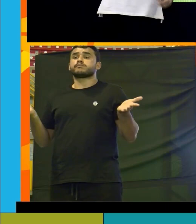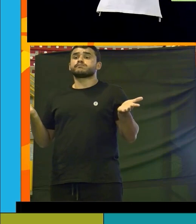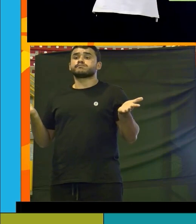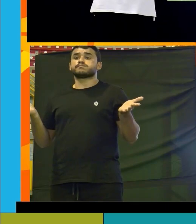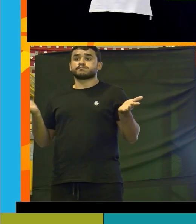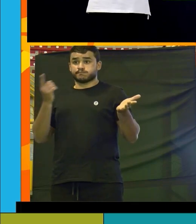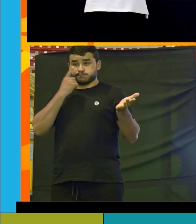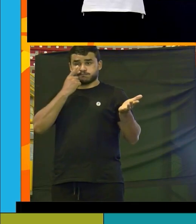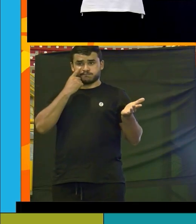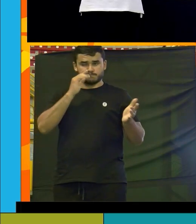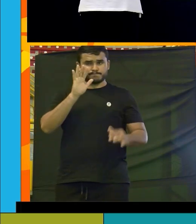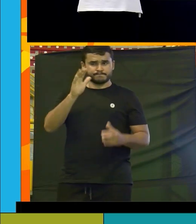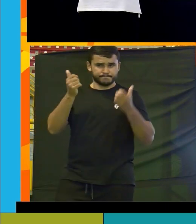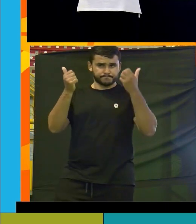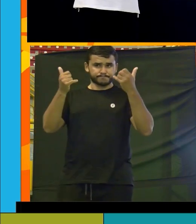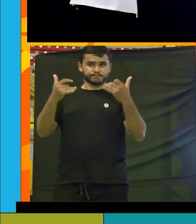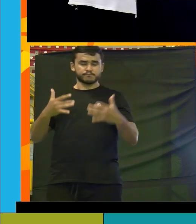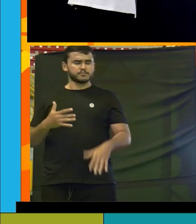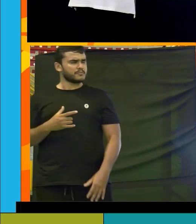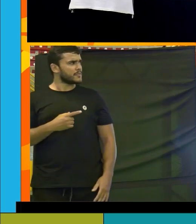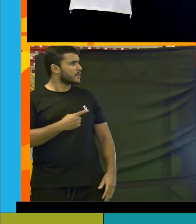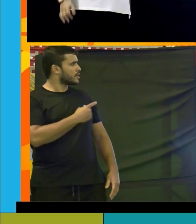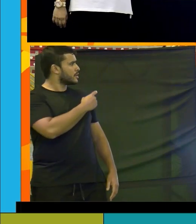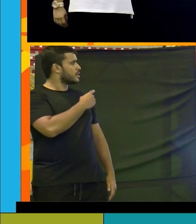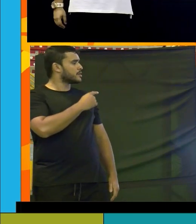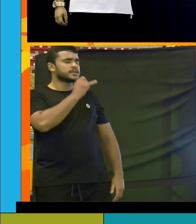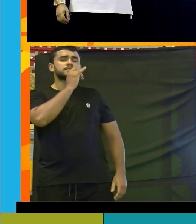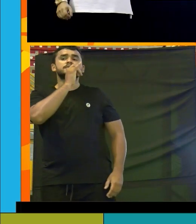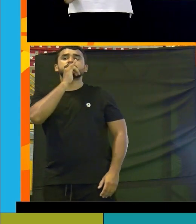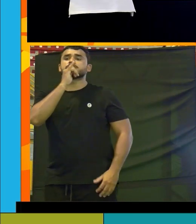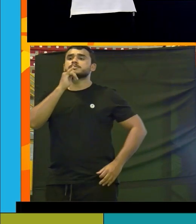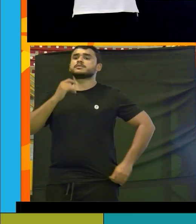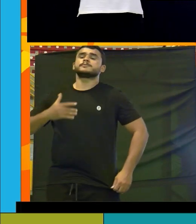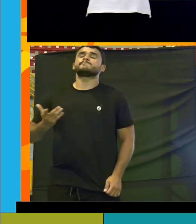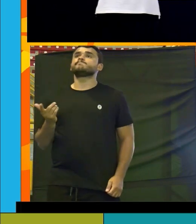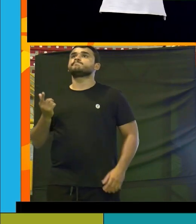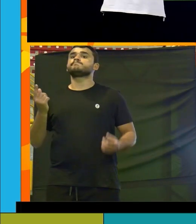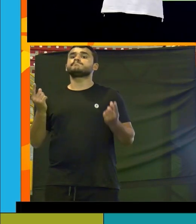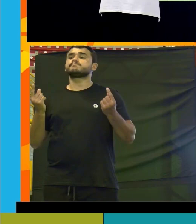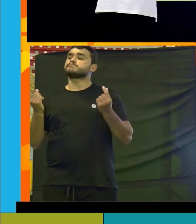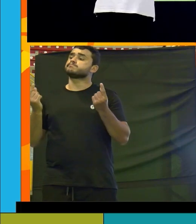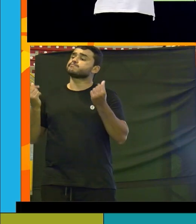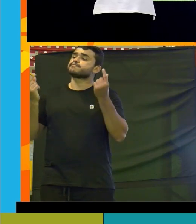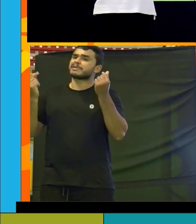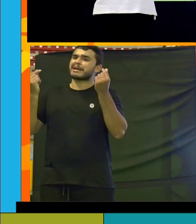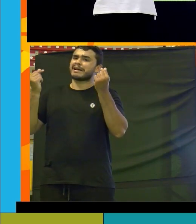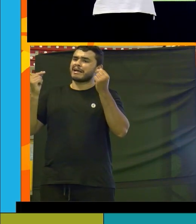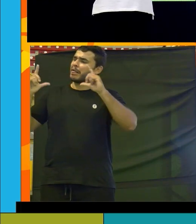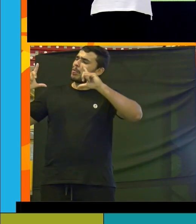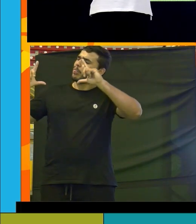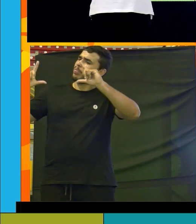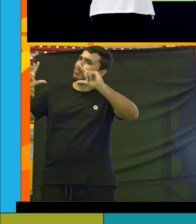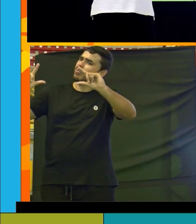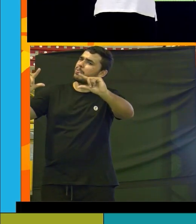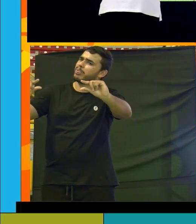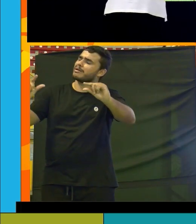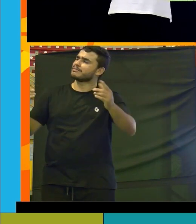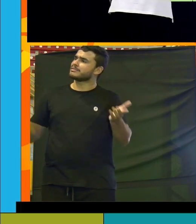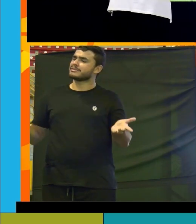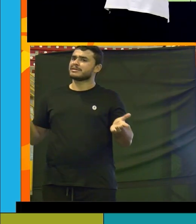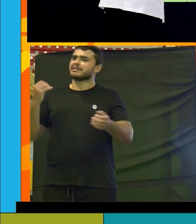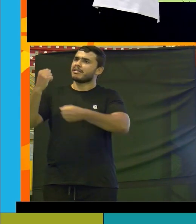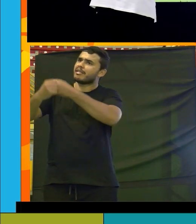Pessoal, vamos pensar aqui comigo na depreciação. Isso quer dizer o quê? Isso quer dizer que